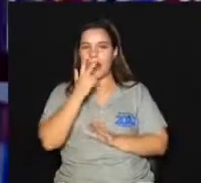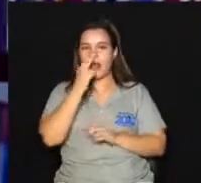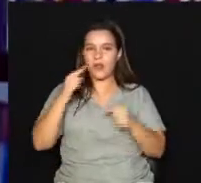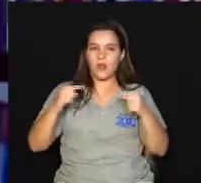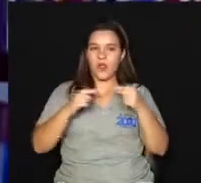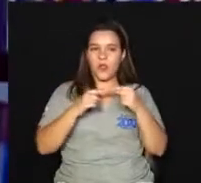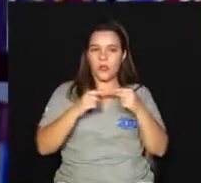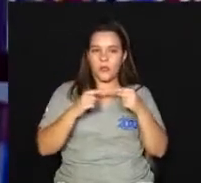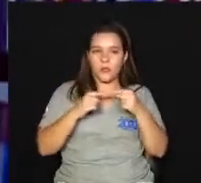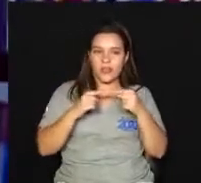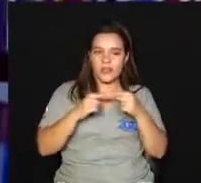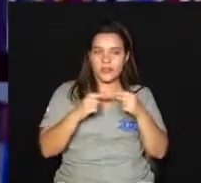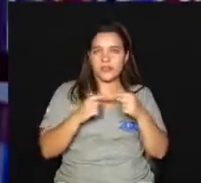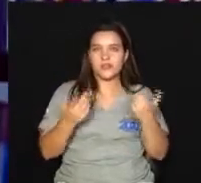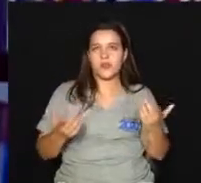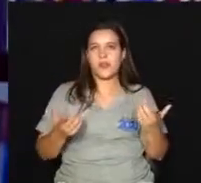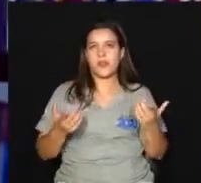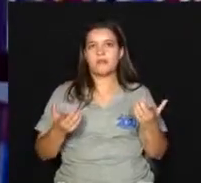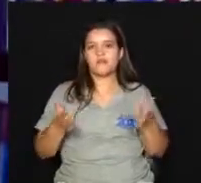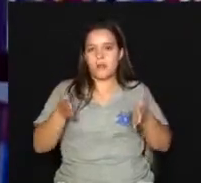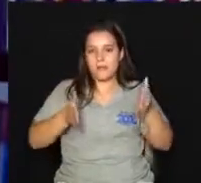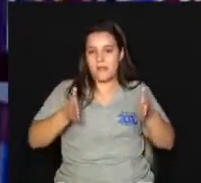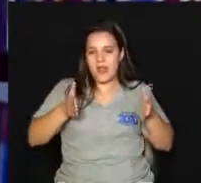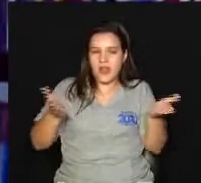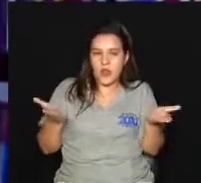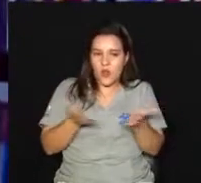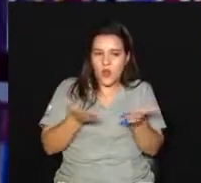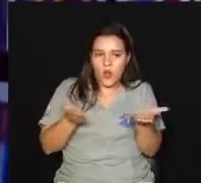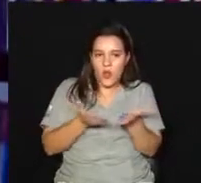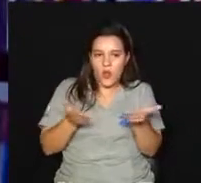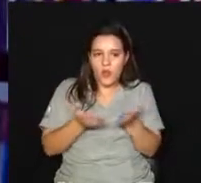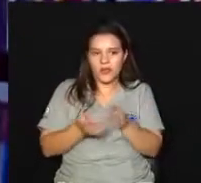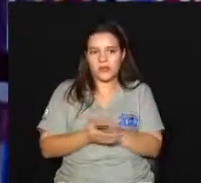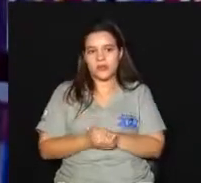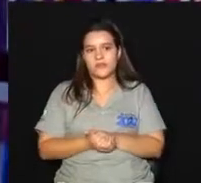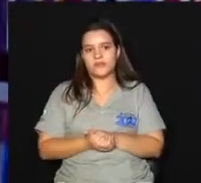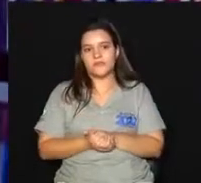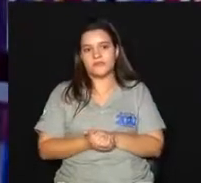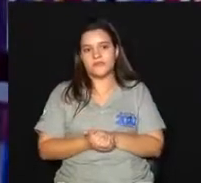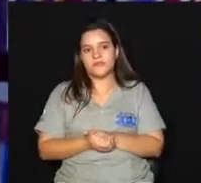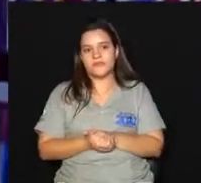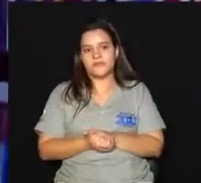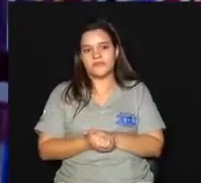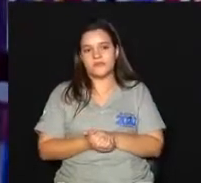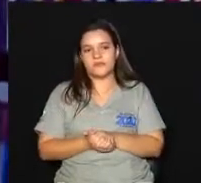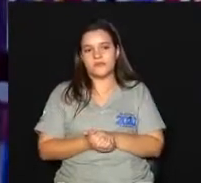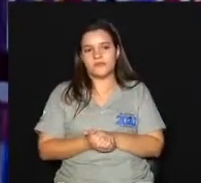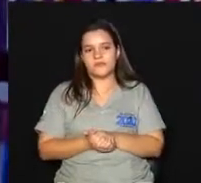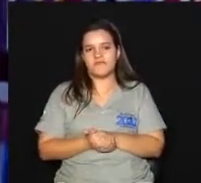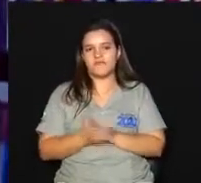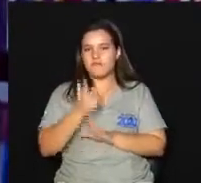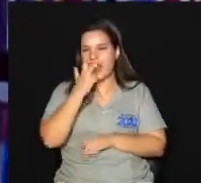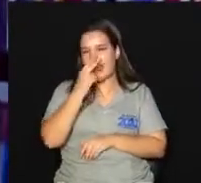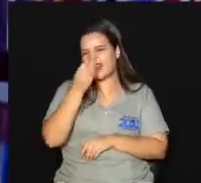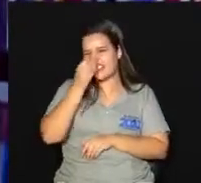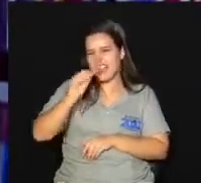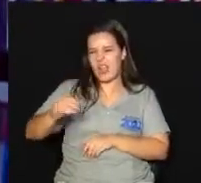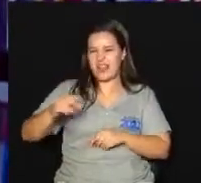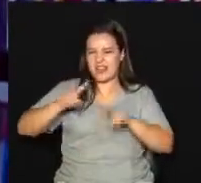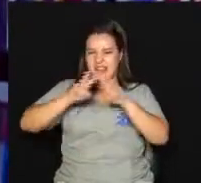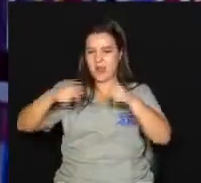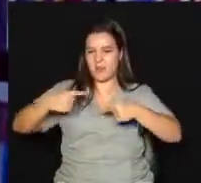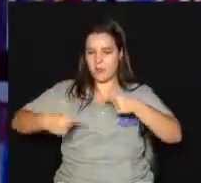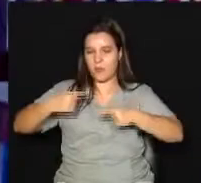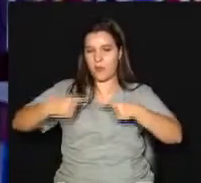ligado a essa nova onda de, vamos dizer assim, de negação da política.